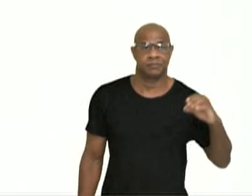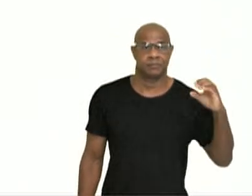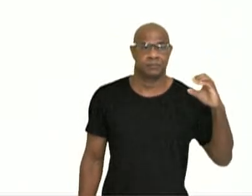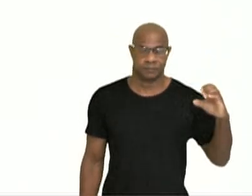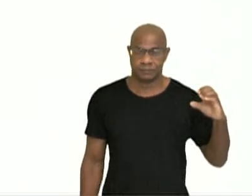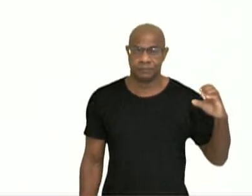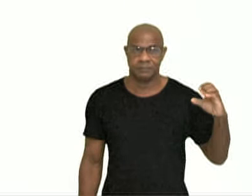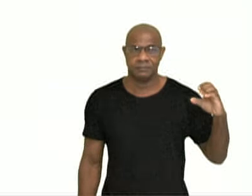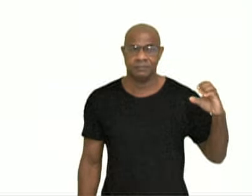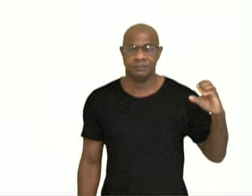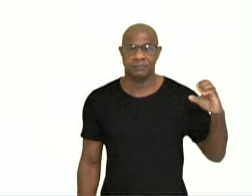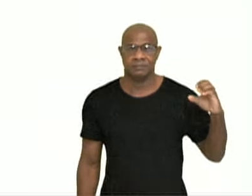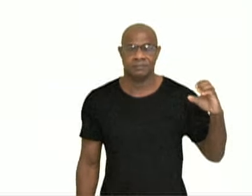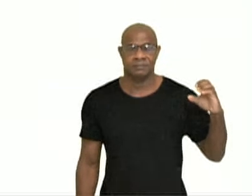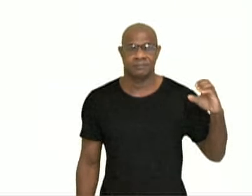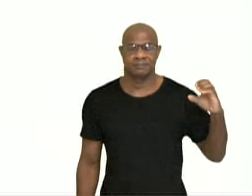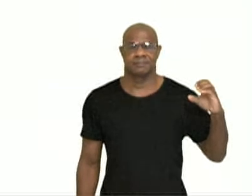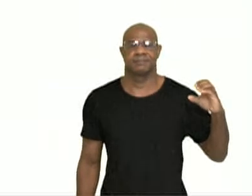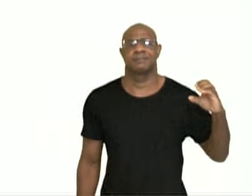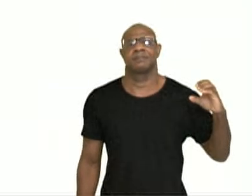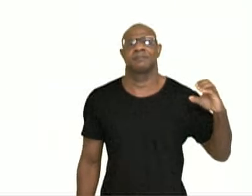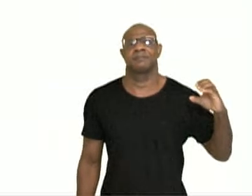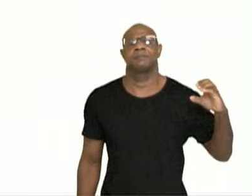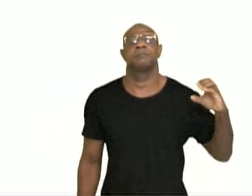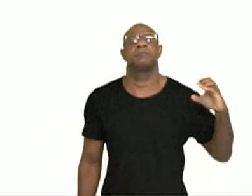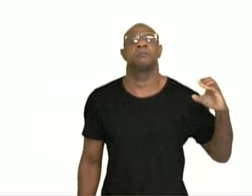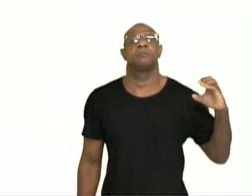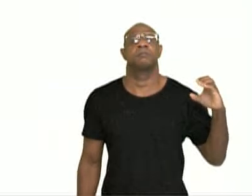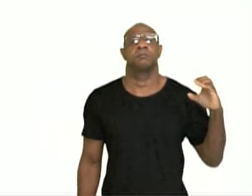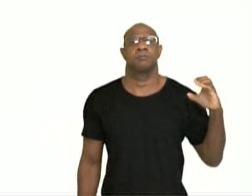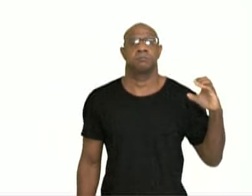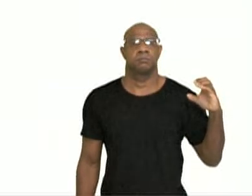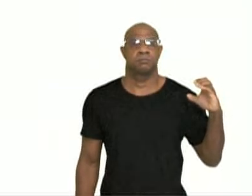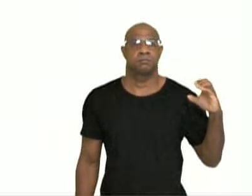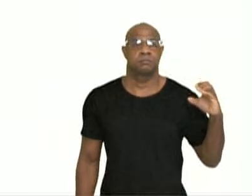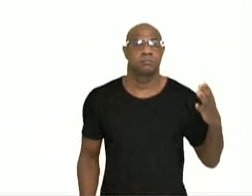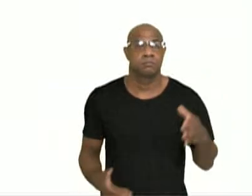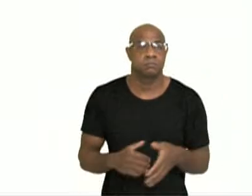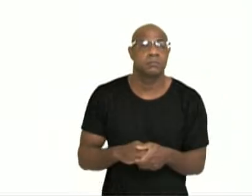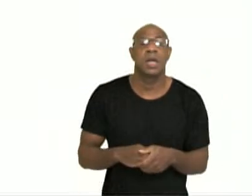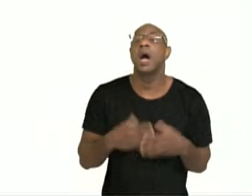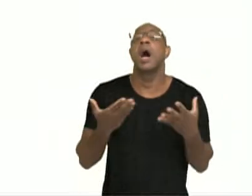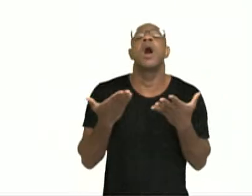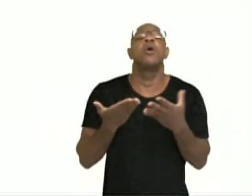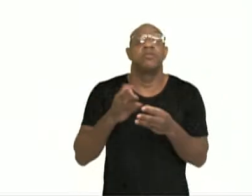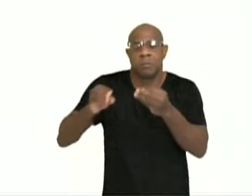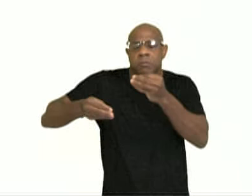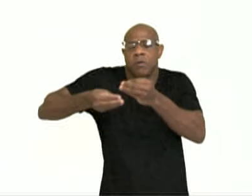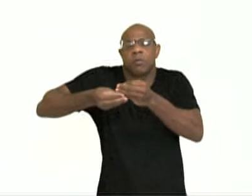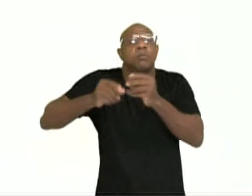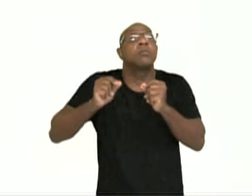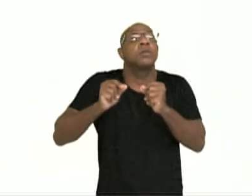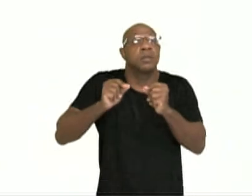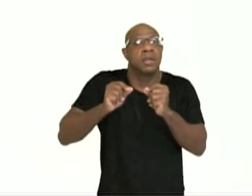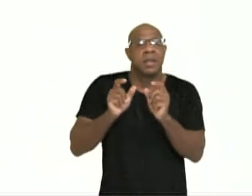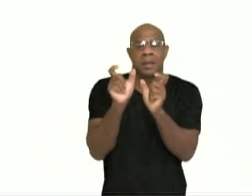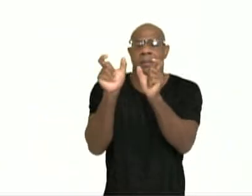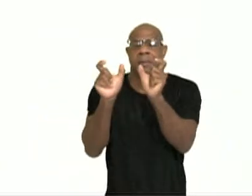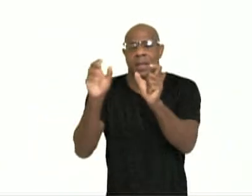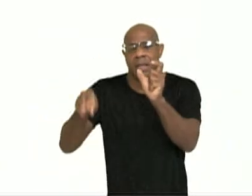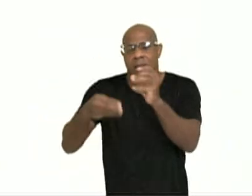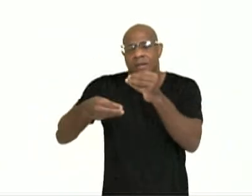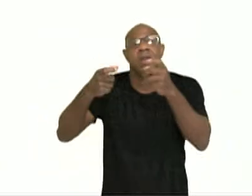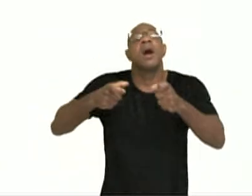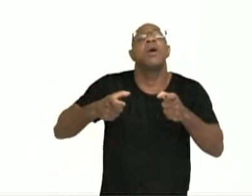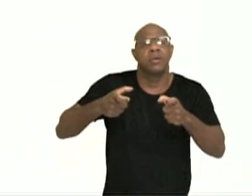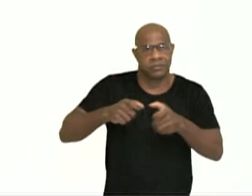E C. The child of your uncle or aunt. Onde é que eu vou encaixar essas palavras aí? Vamos